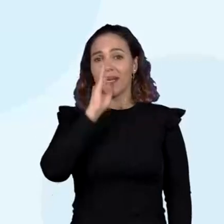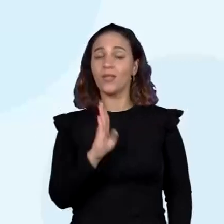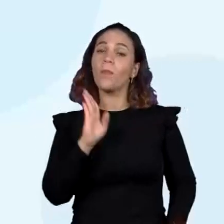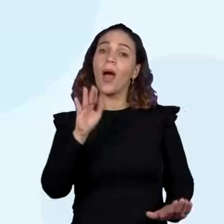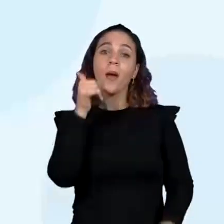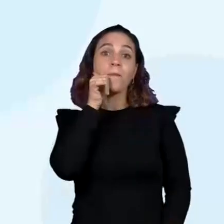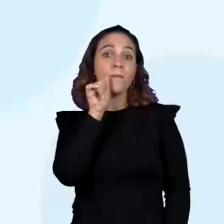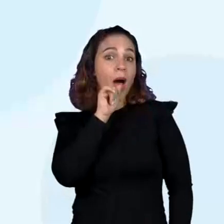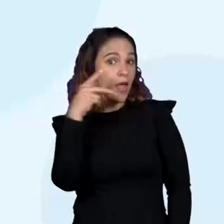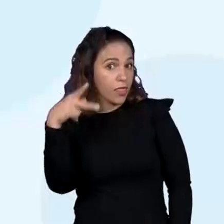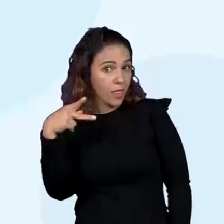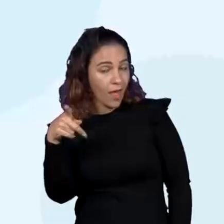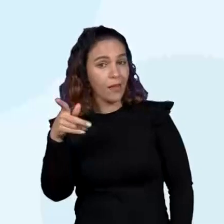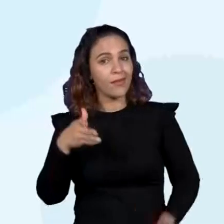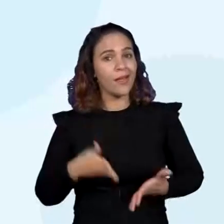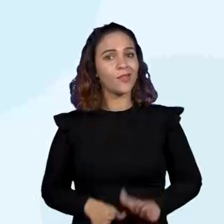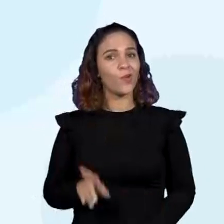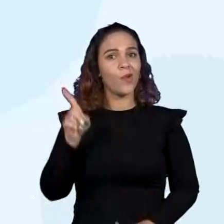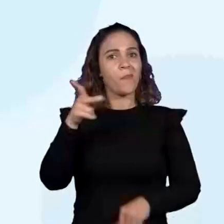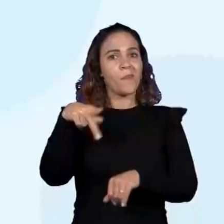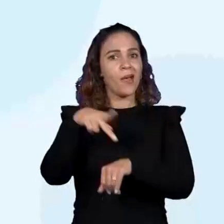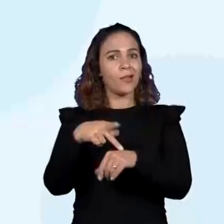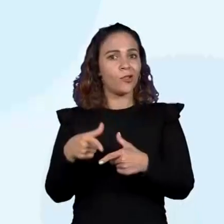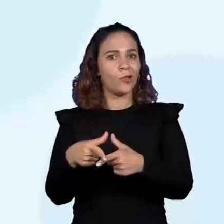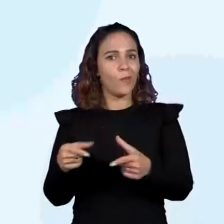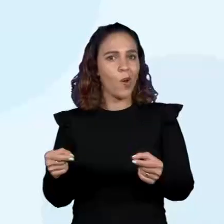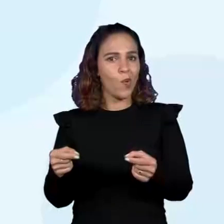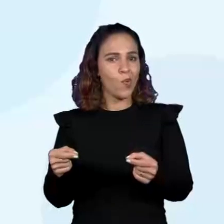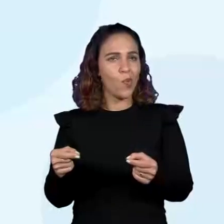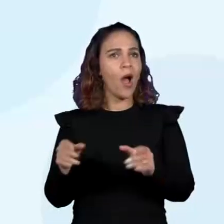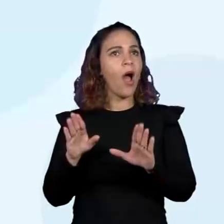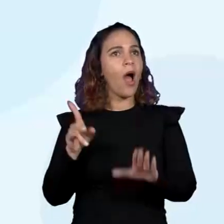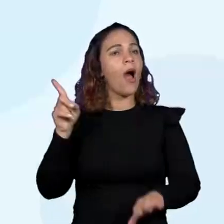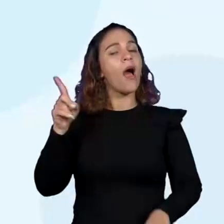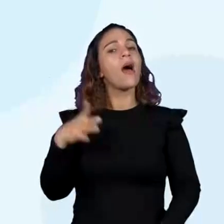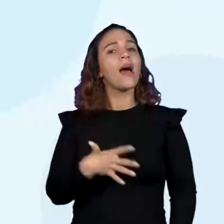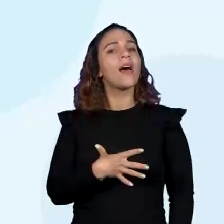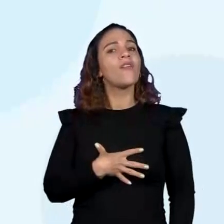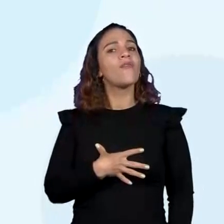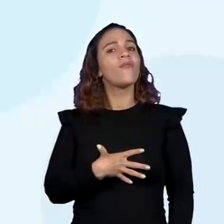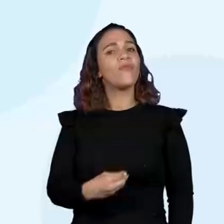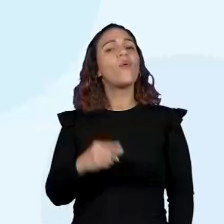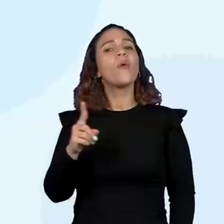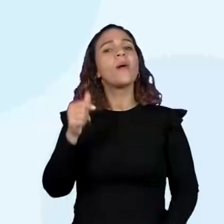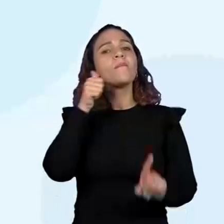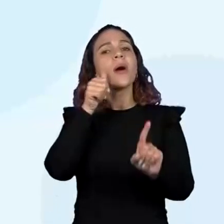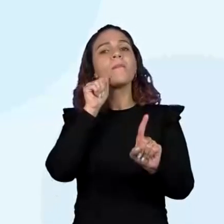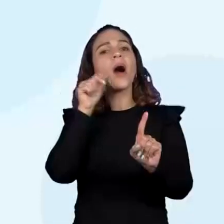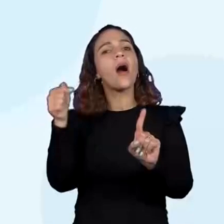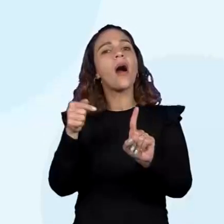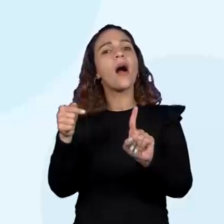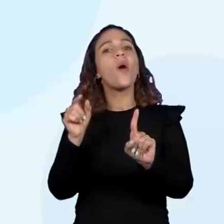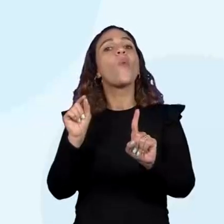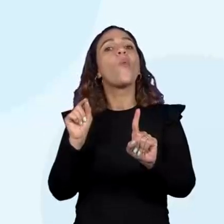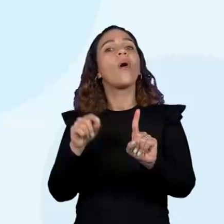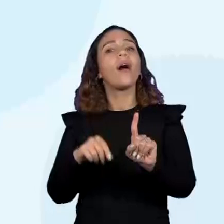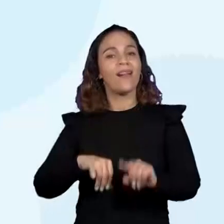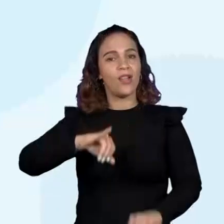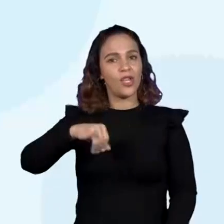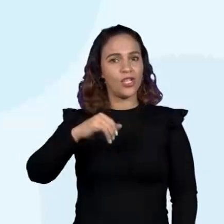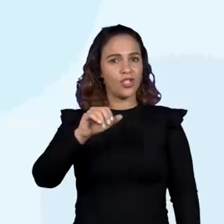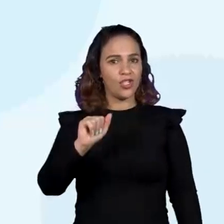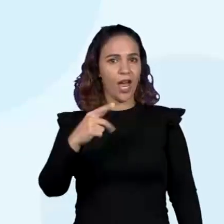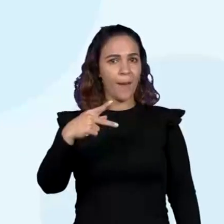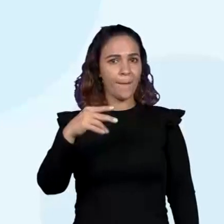Japão. Então, ele é filho de japonesa ou japonesa, com S